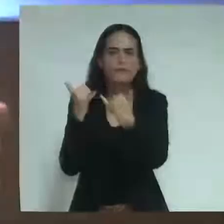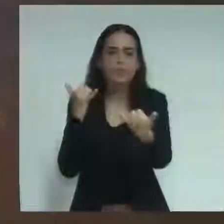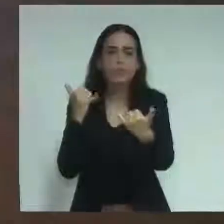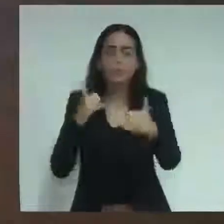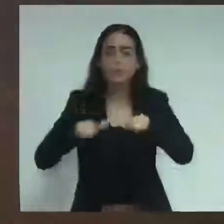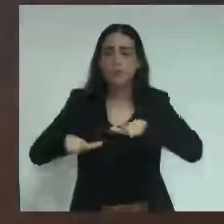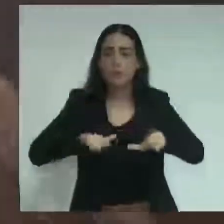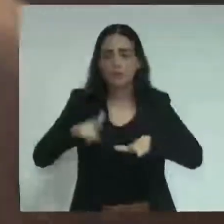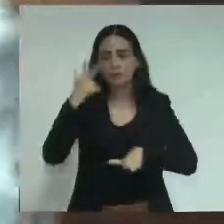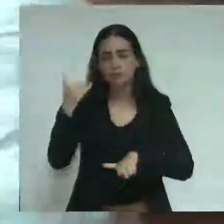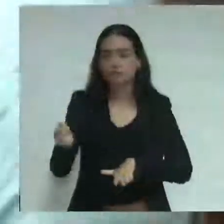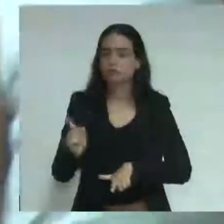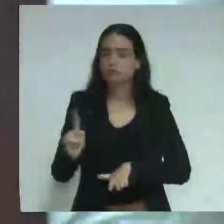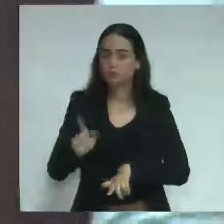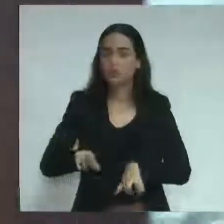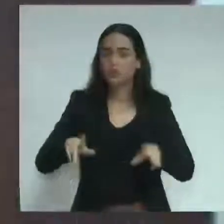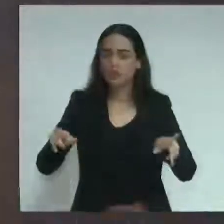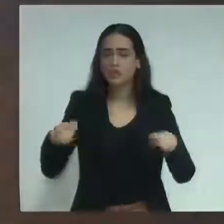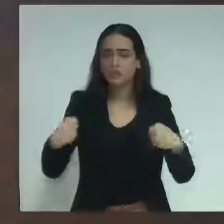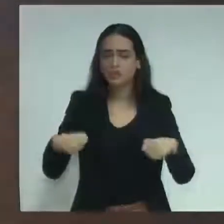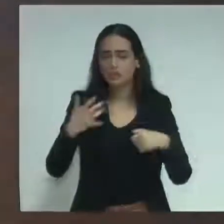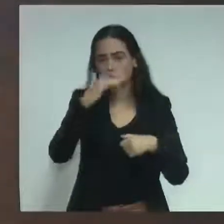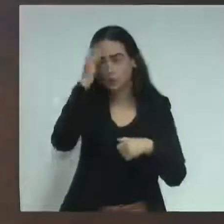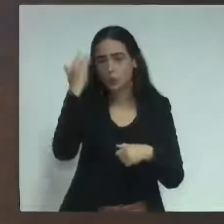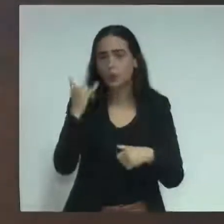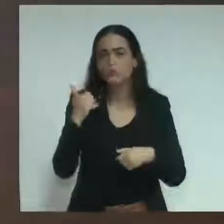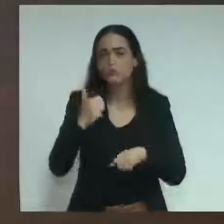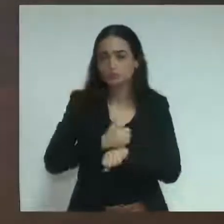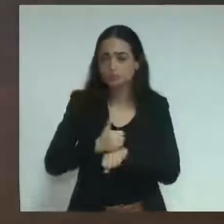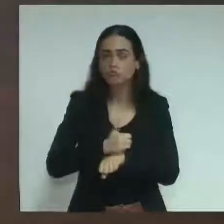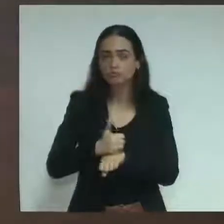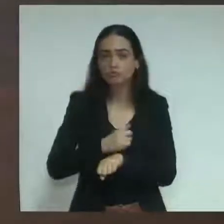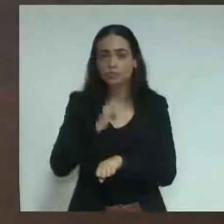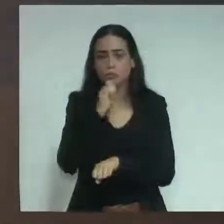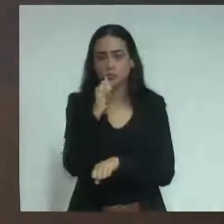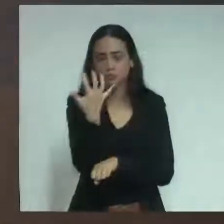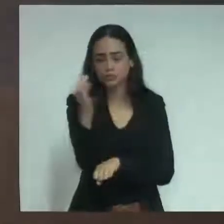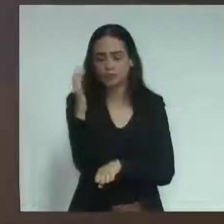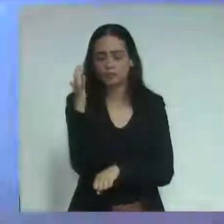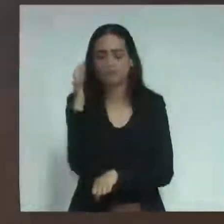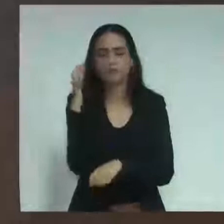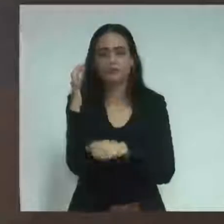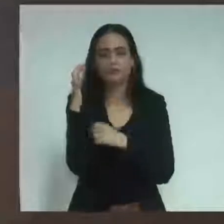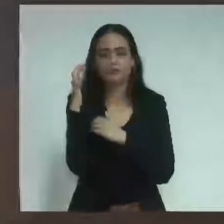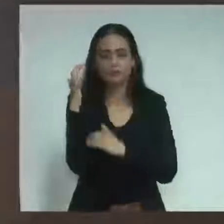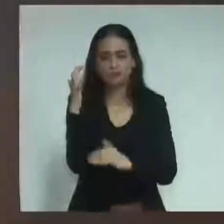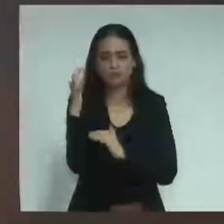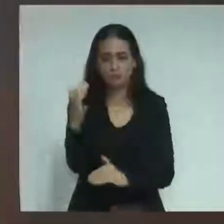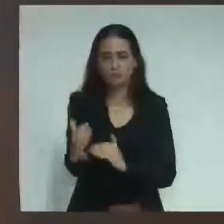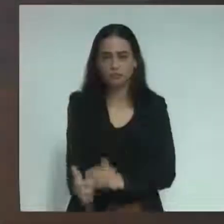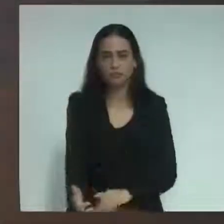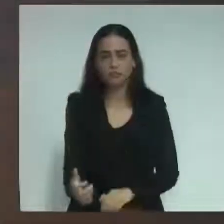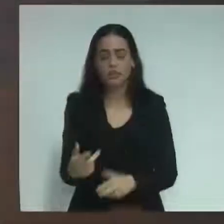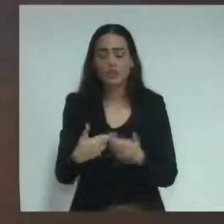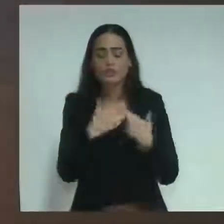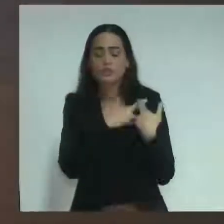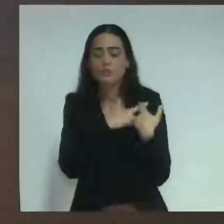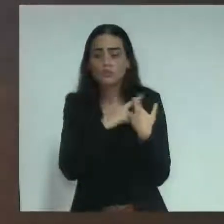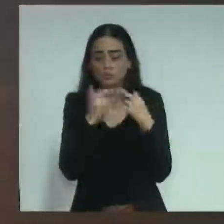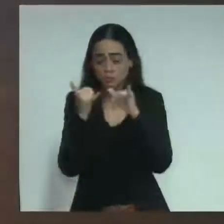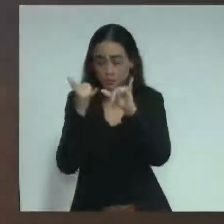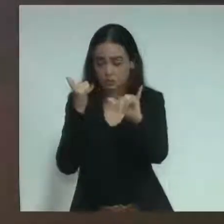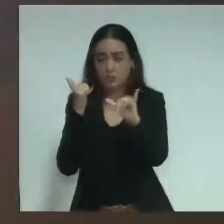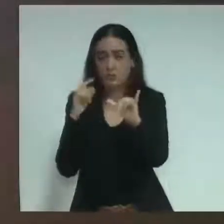trabalho comum. Então, a poda de árvore perto dos fios de energia é responsabilidade da CPFL. Qual é a